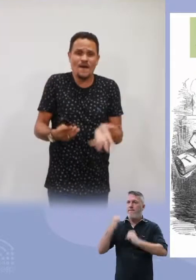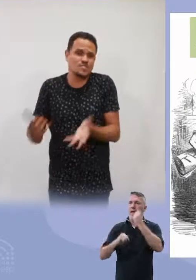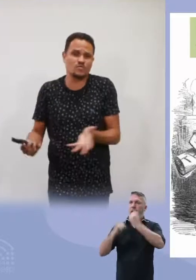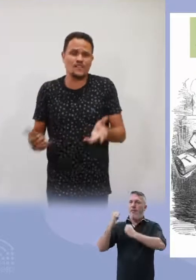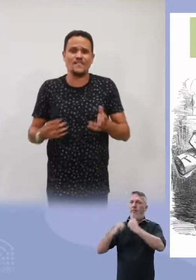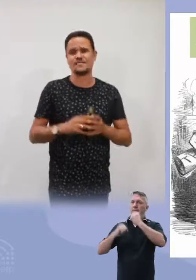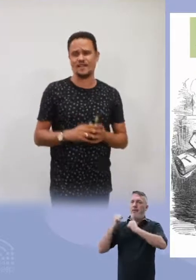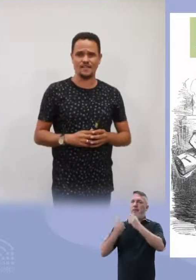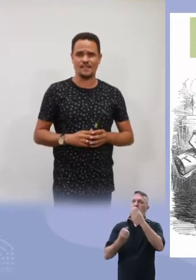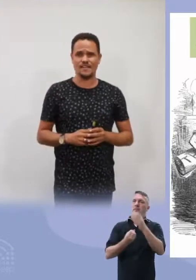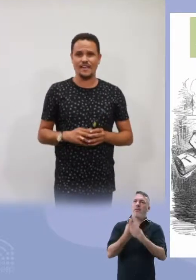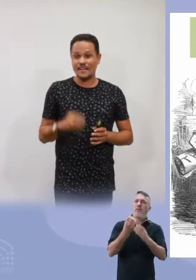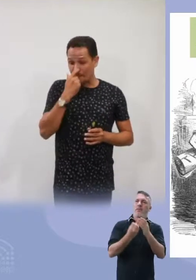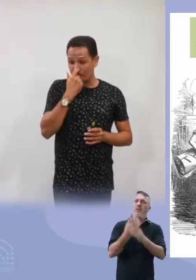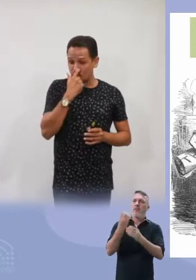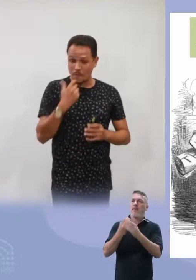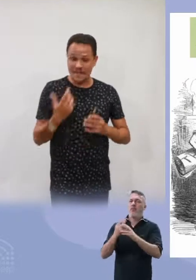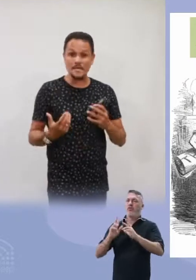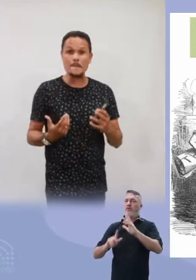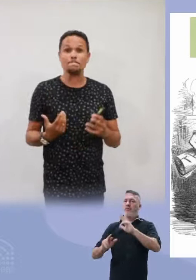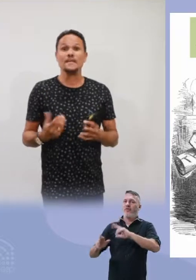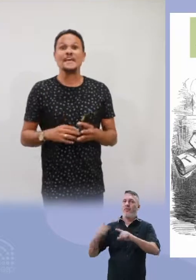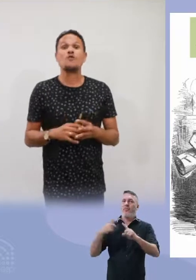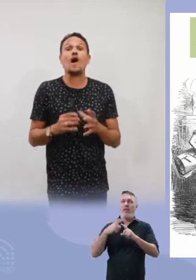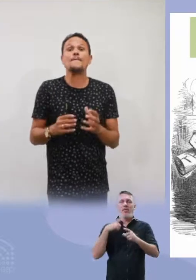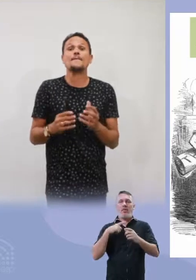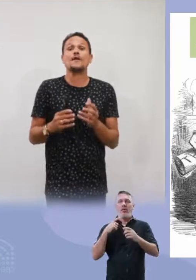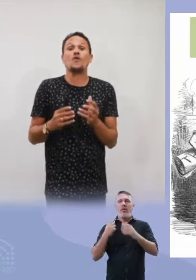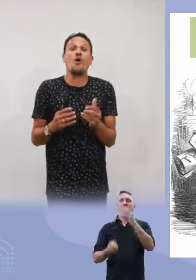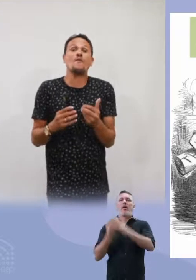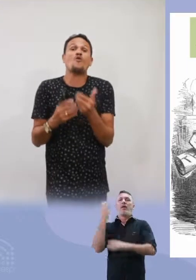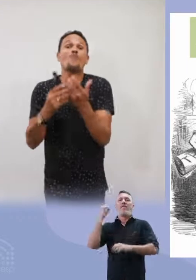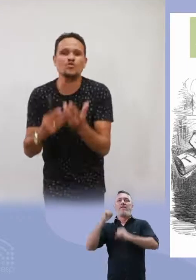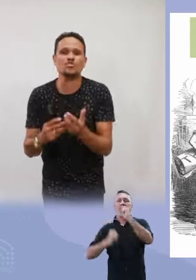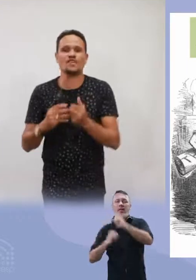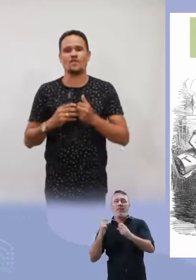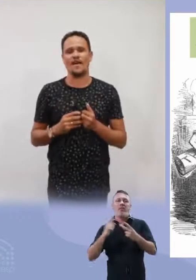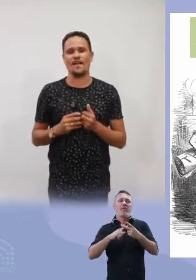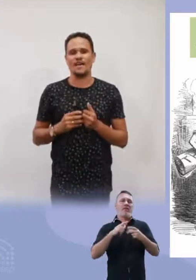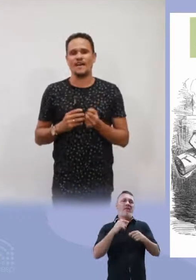Faz parte da segunda fase. Tá, professor, mas e qual é o meu